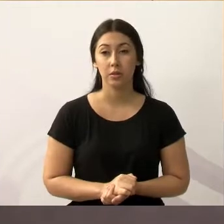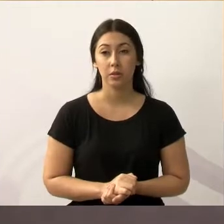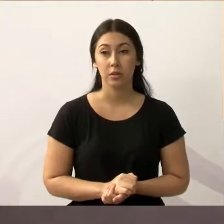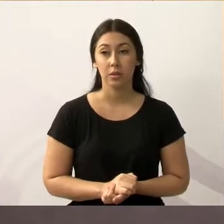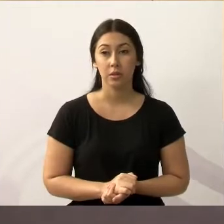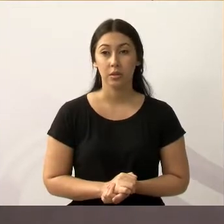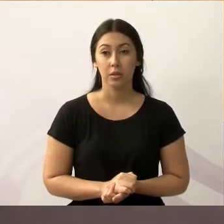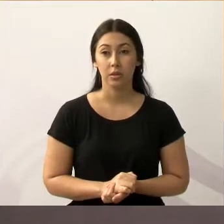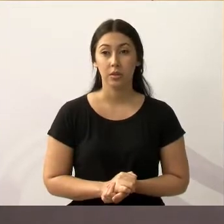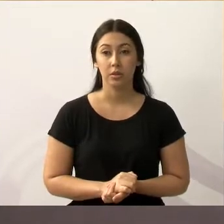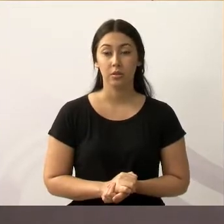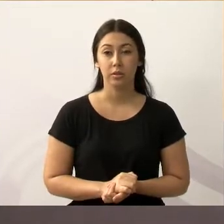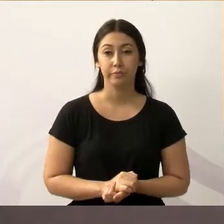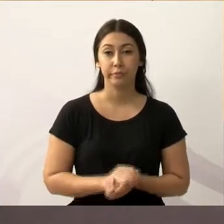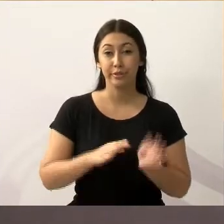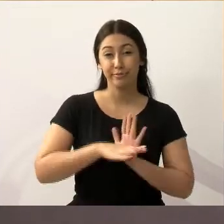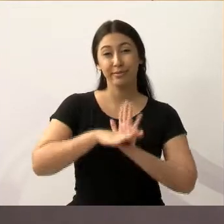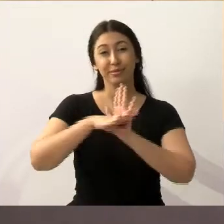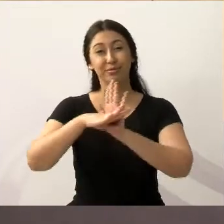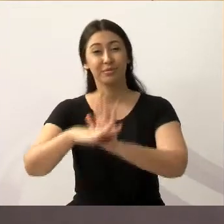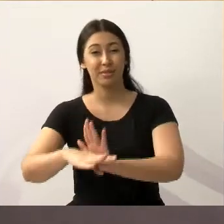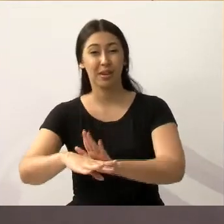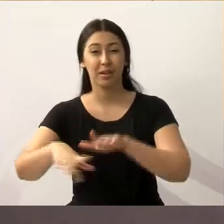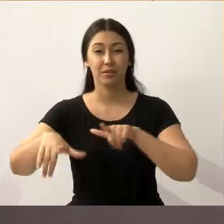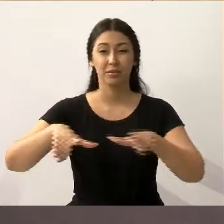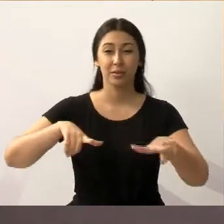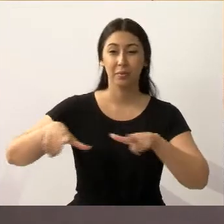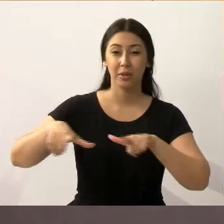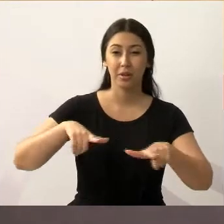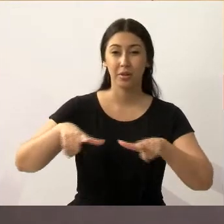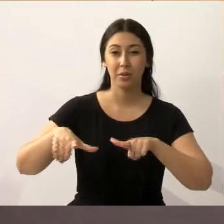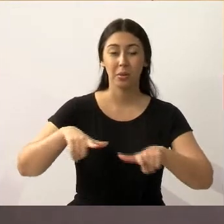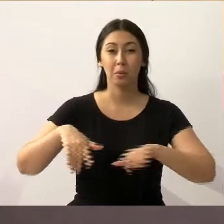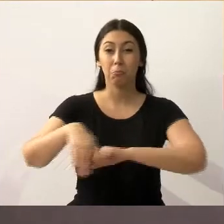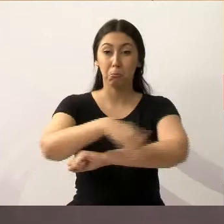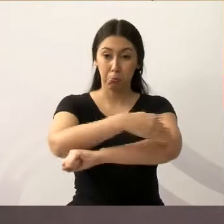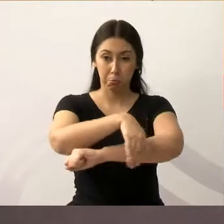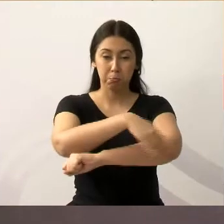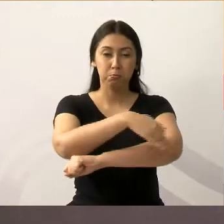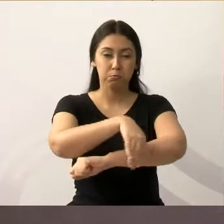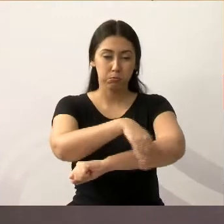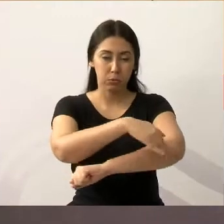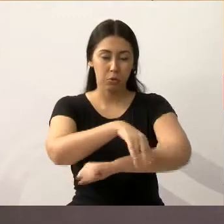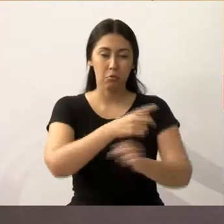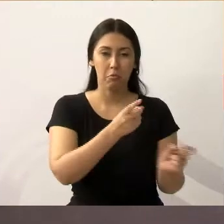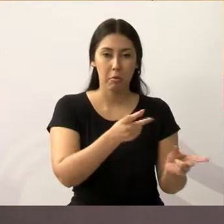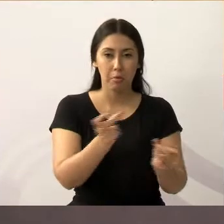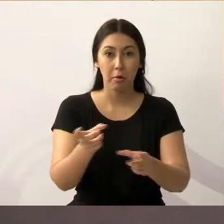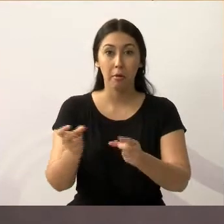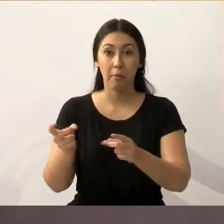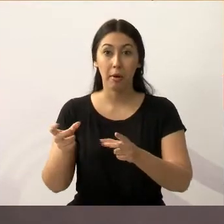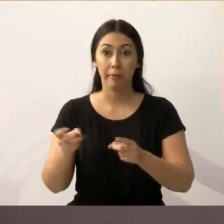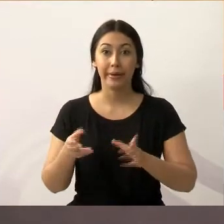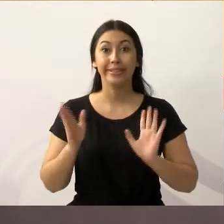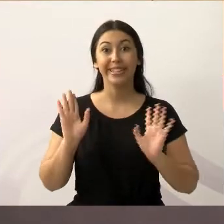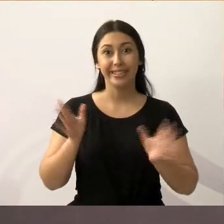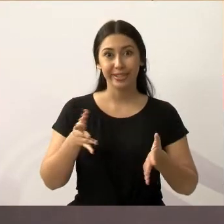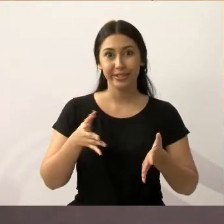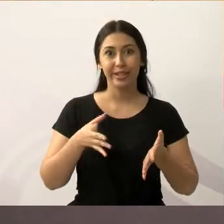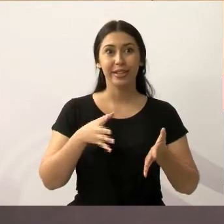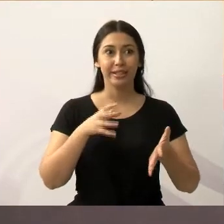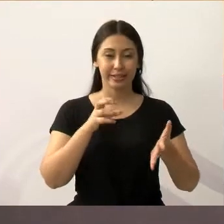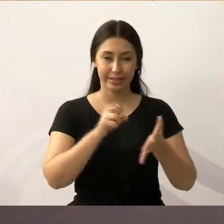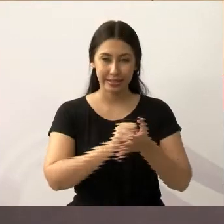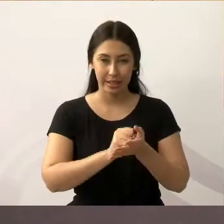para a subsistência dos trabalhadores ambulantes cadastrados no município.